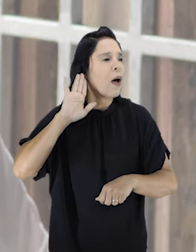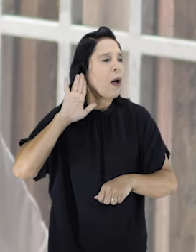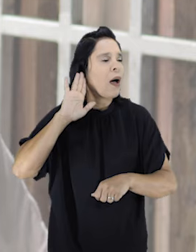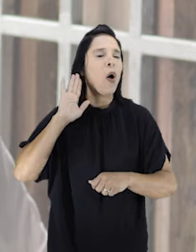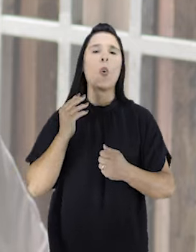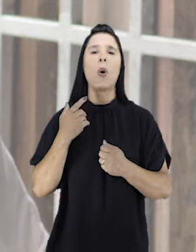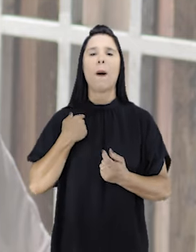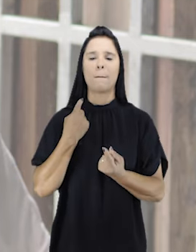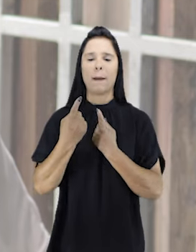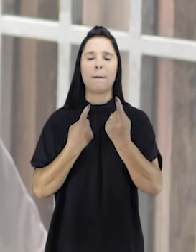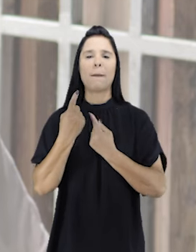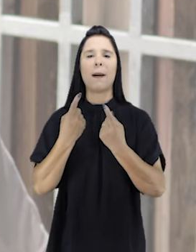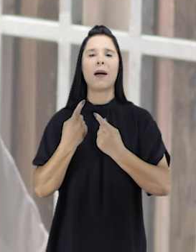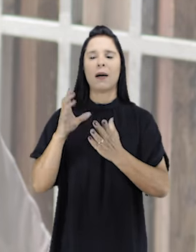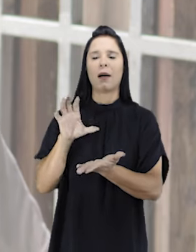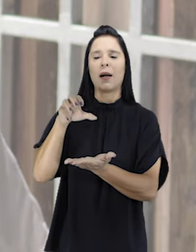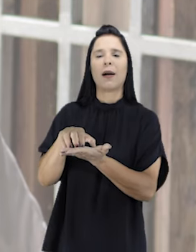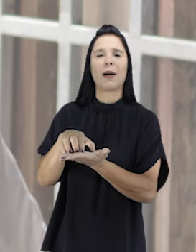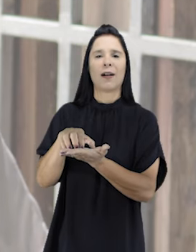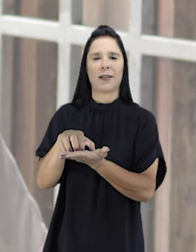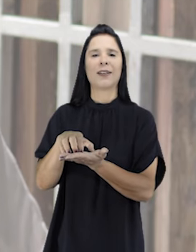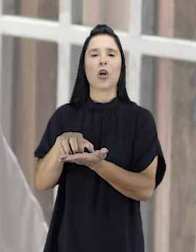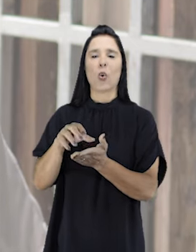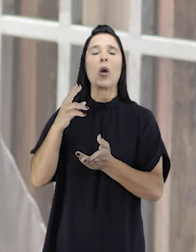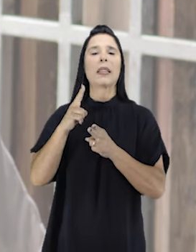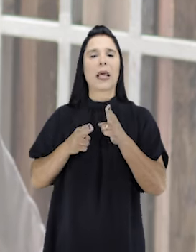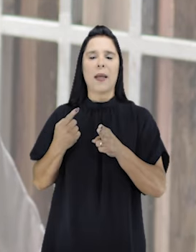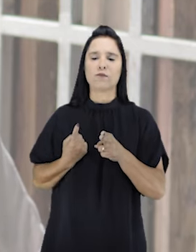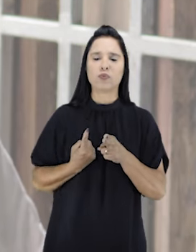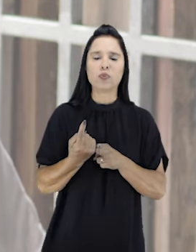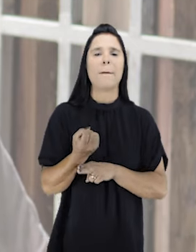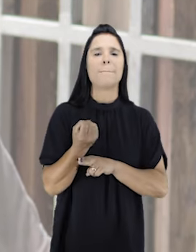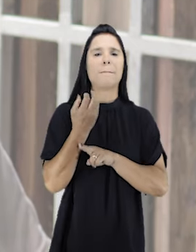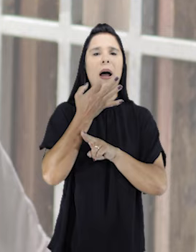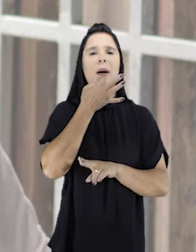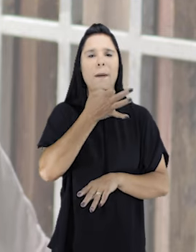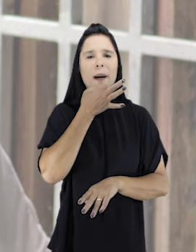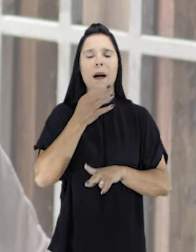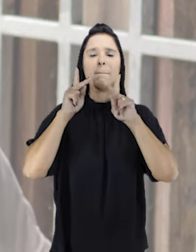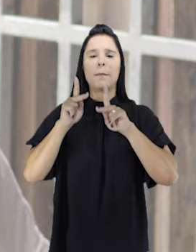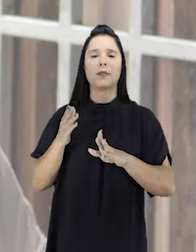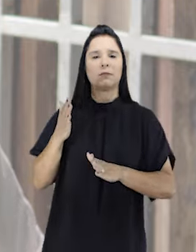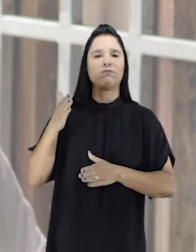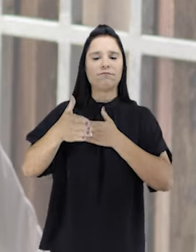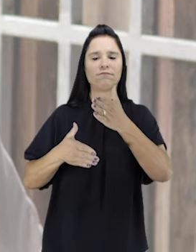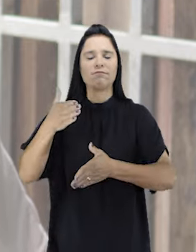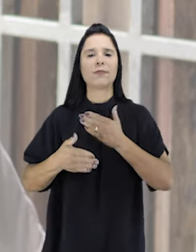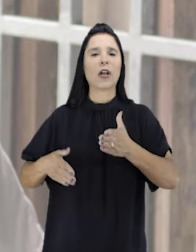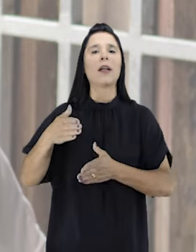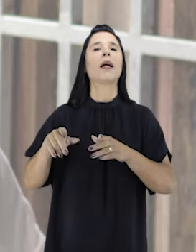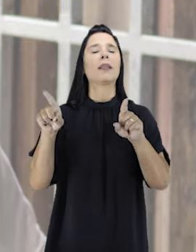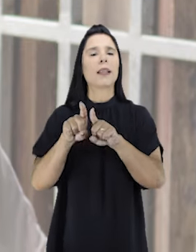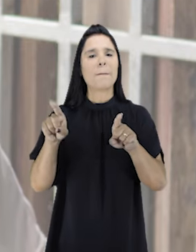ouvir o movimento da estação, o passar dos trens, os apitos, as pessoas que chegavam,